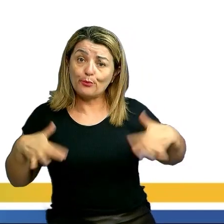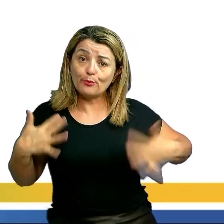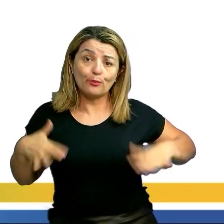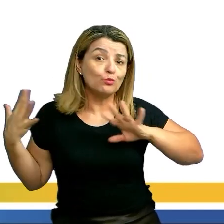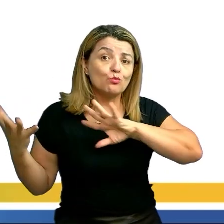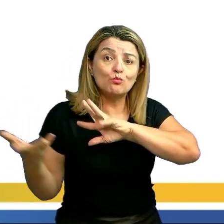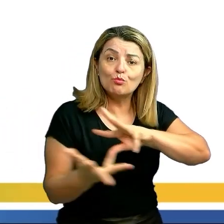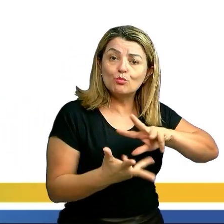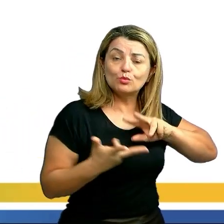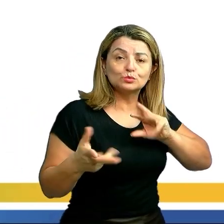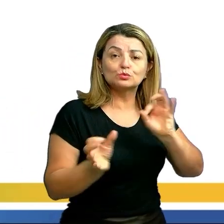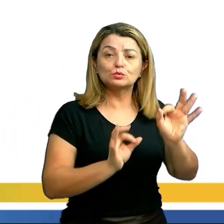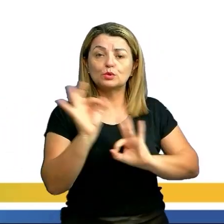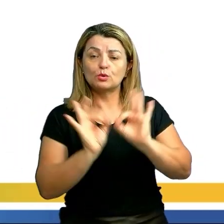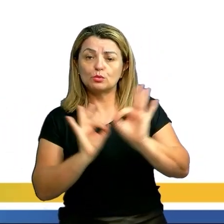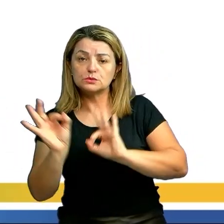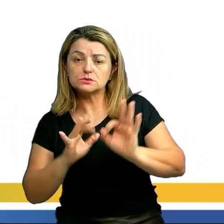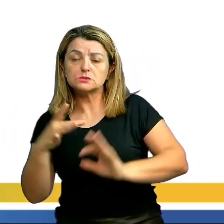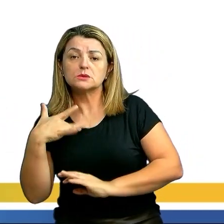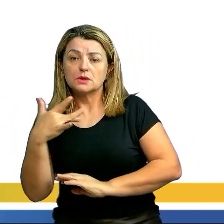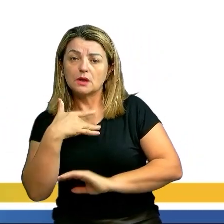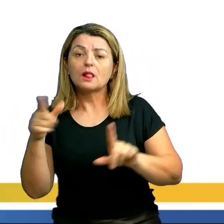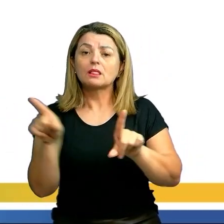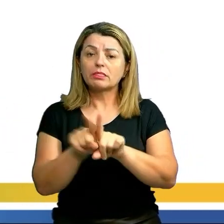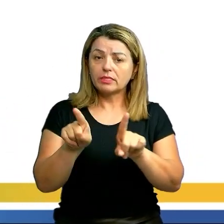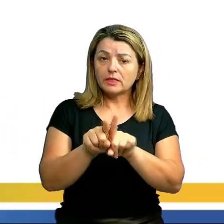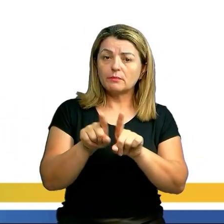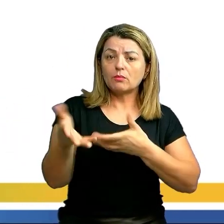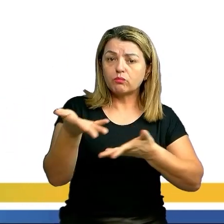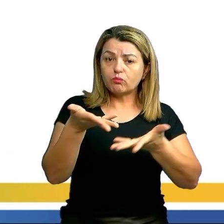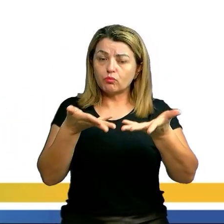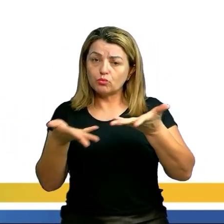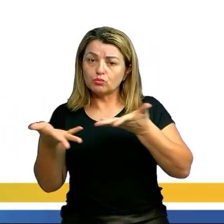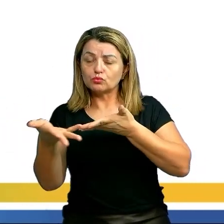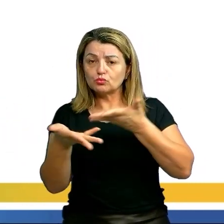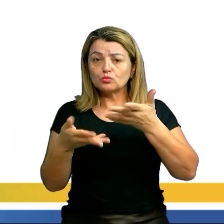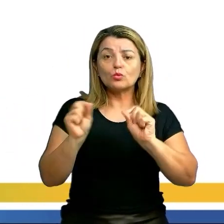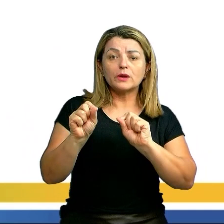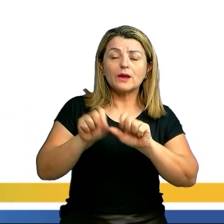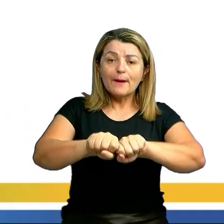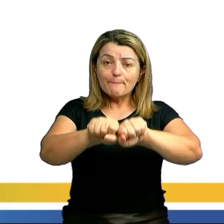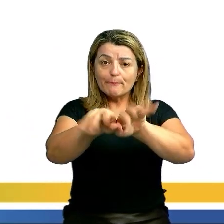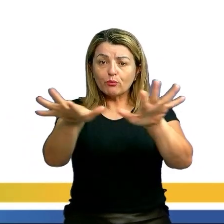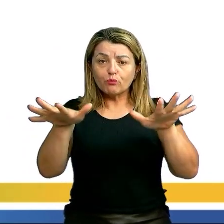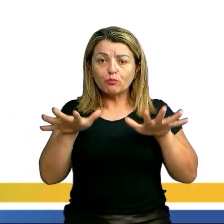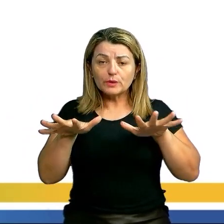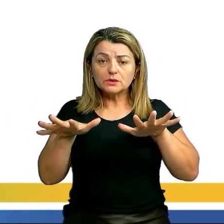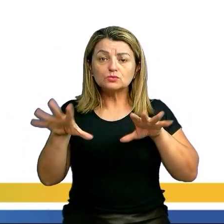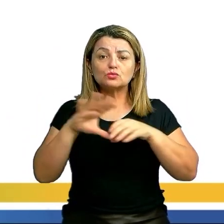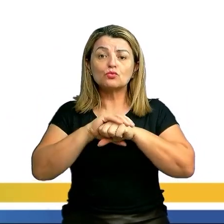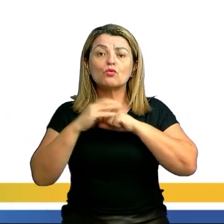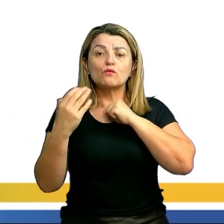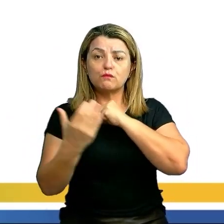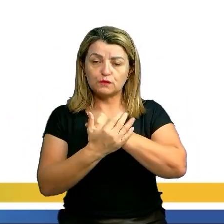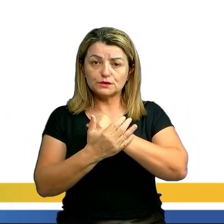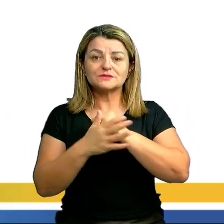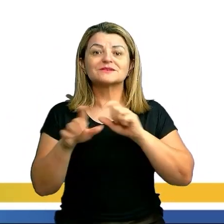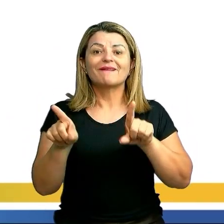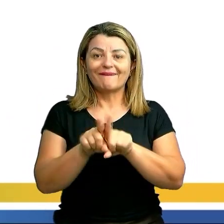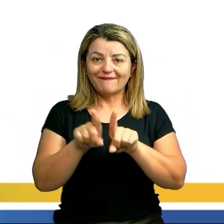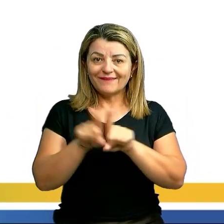A Organização Mundial de Saúde também esteve relacionada com a pandemia de Covid-19 e é justamente esse o trabalho